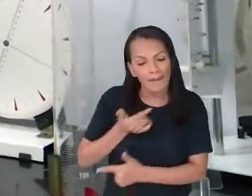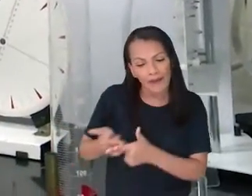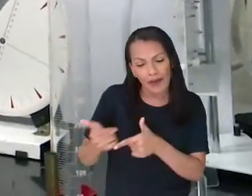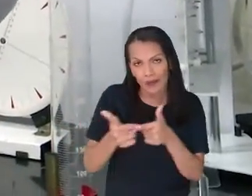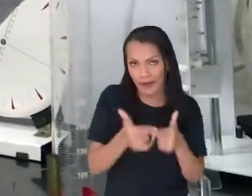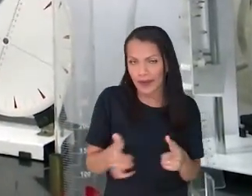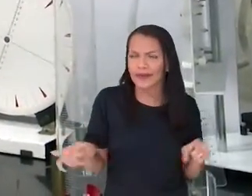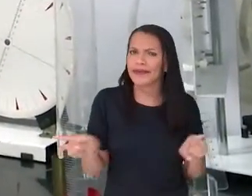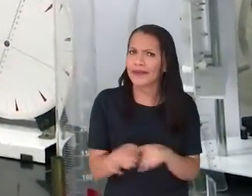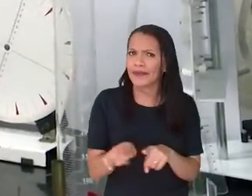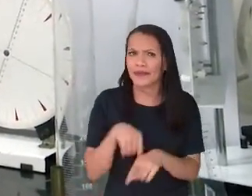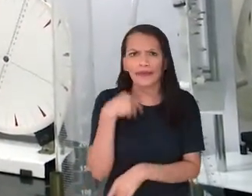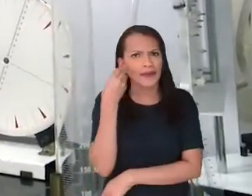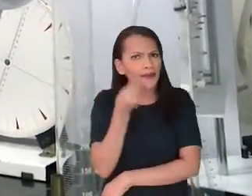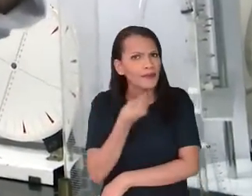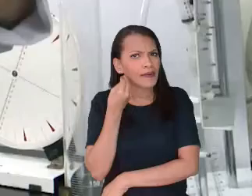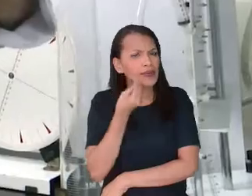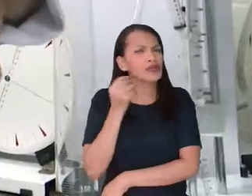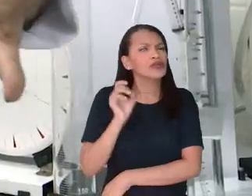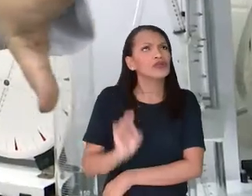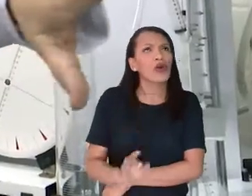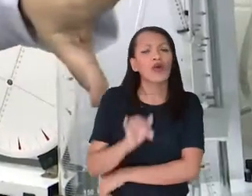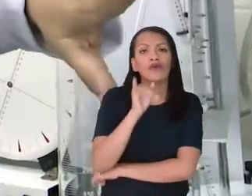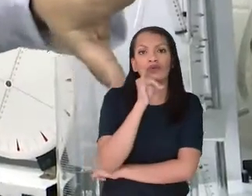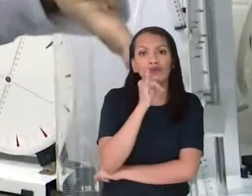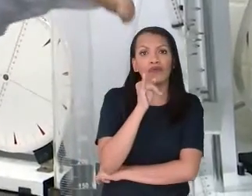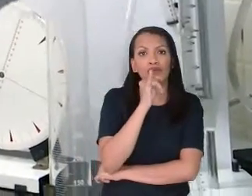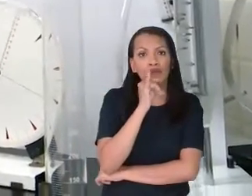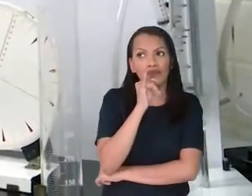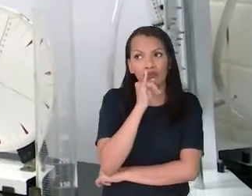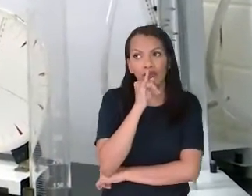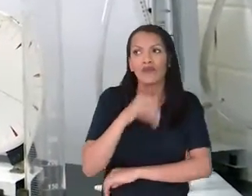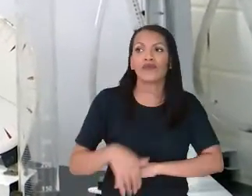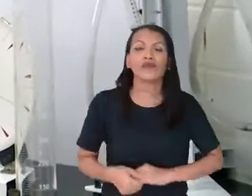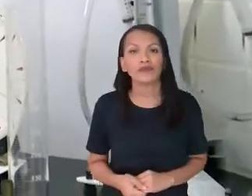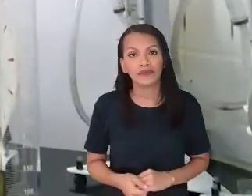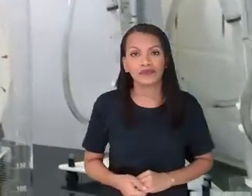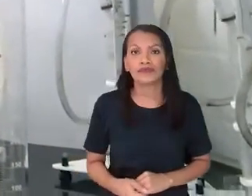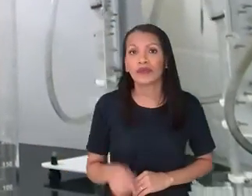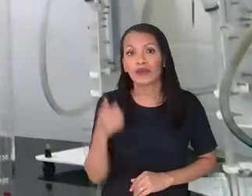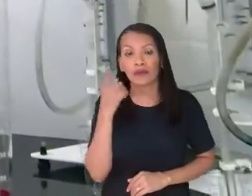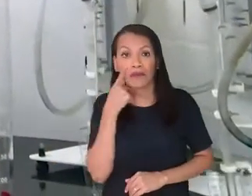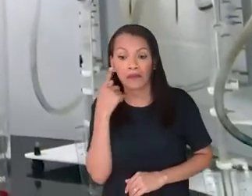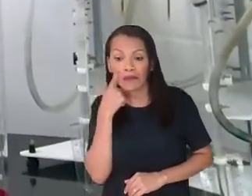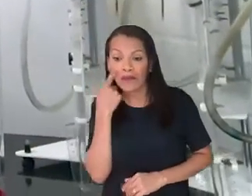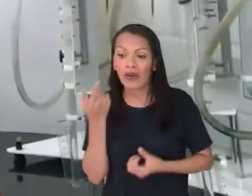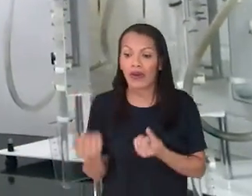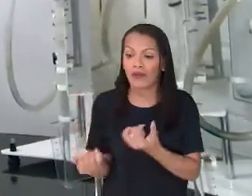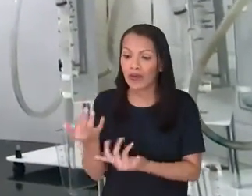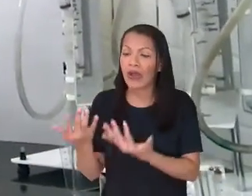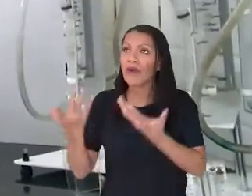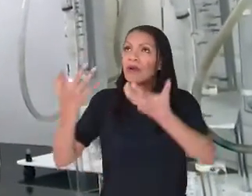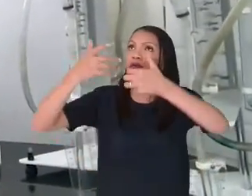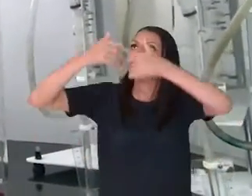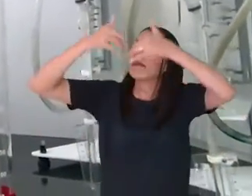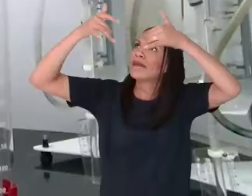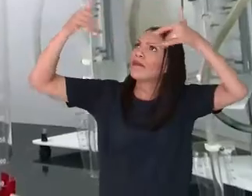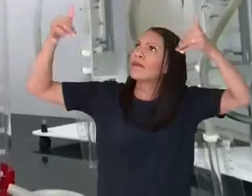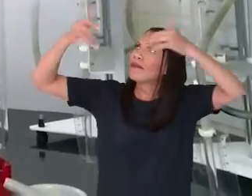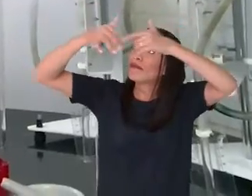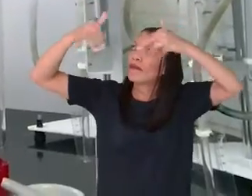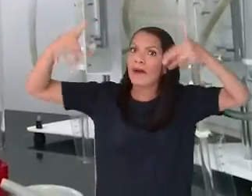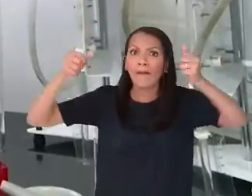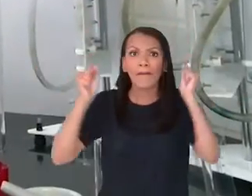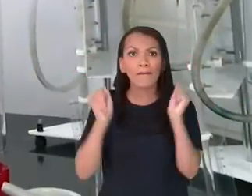quiser, na minha experiência, só colocar assim, como se fosse um pulverizador de água, uma neblina, ele vai poder fazer para a